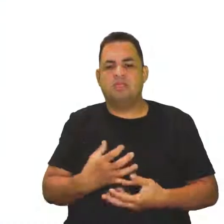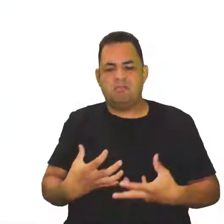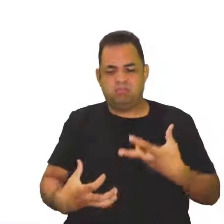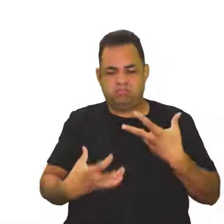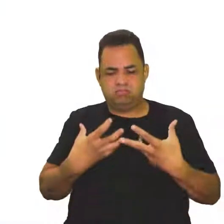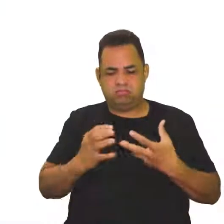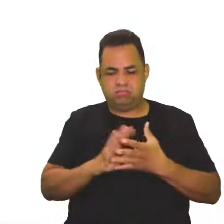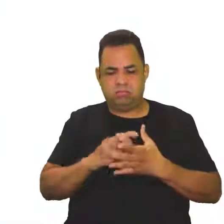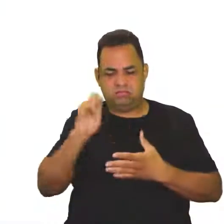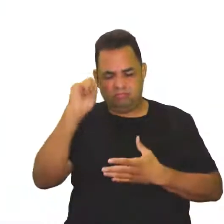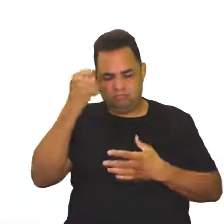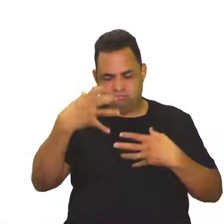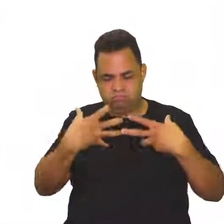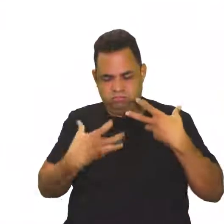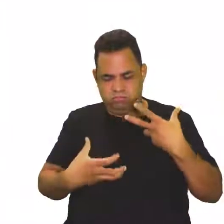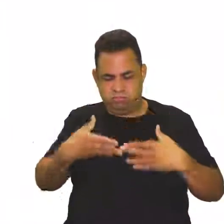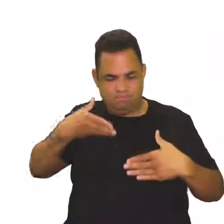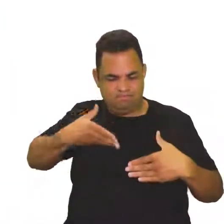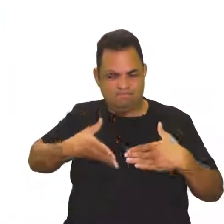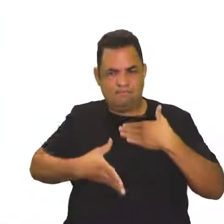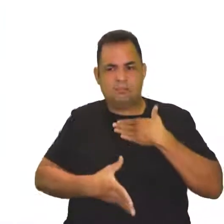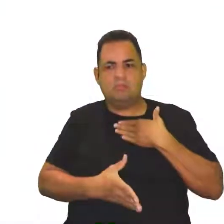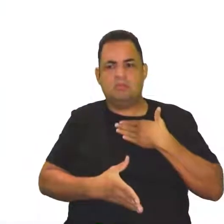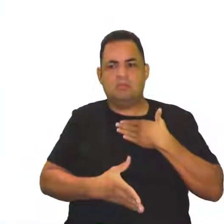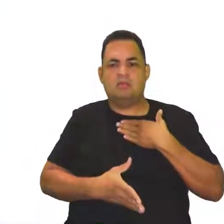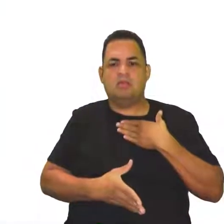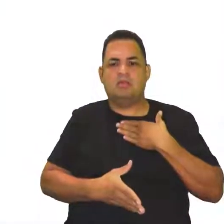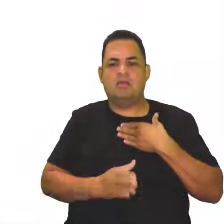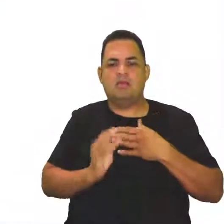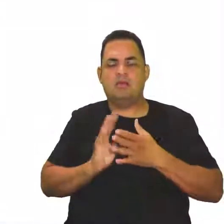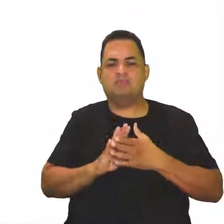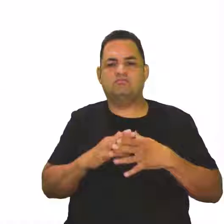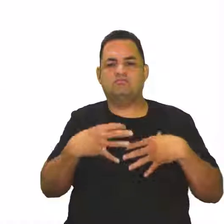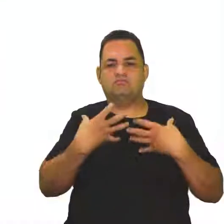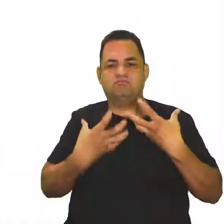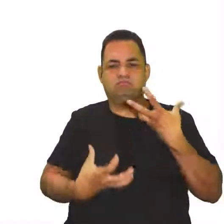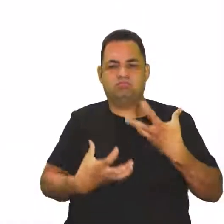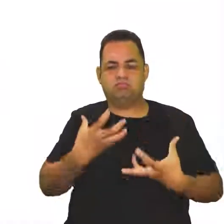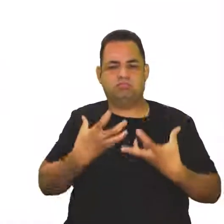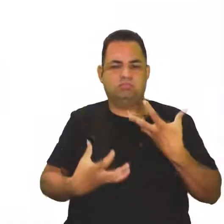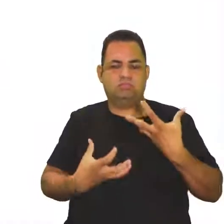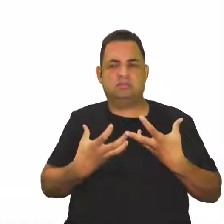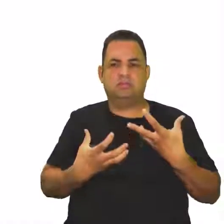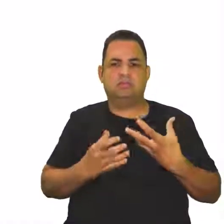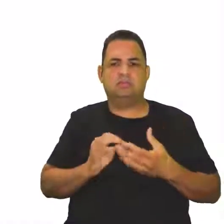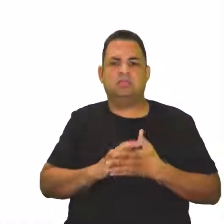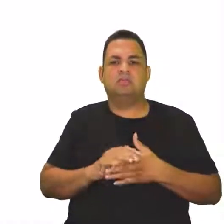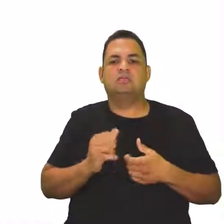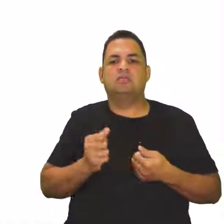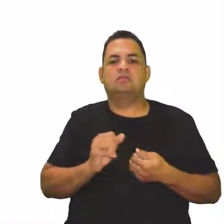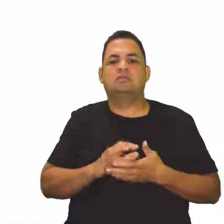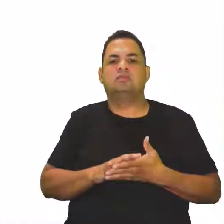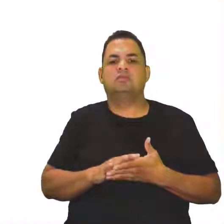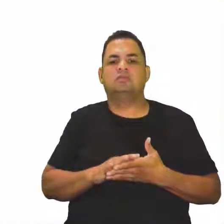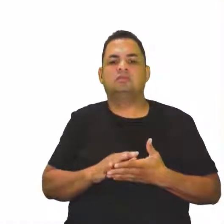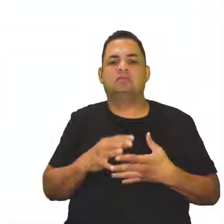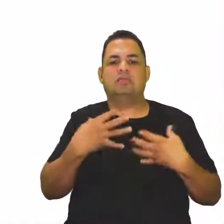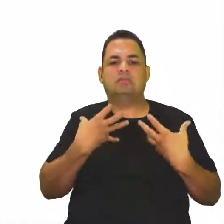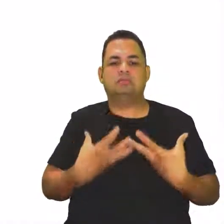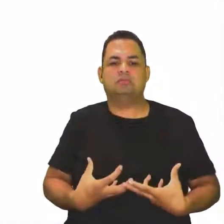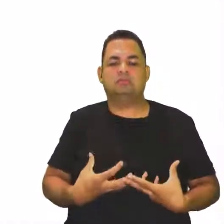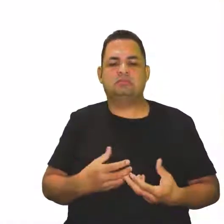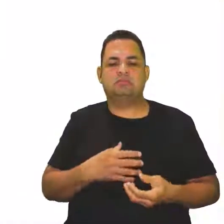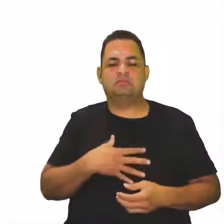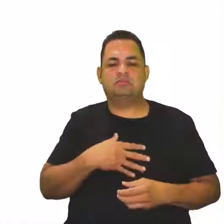é passagem da corrente muito, muito alta, queimar, né? E fazer a pessoa, no caso aí, carbonizar